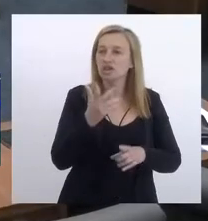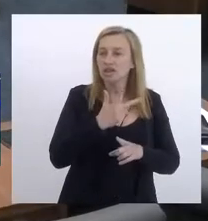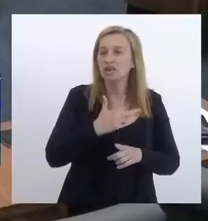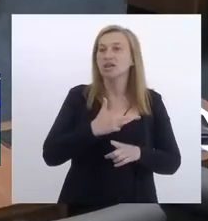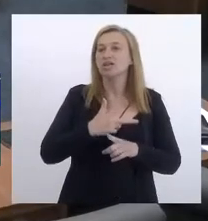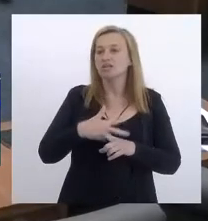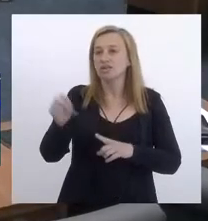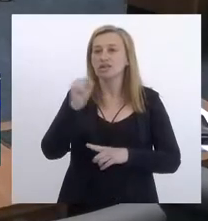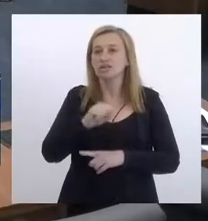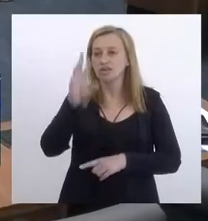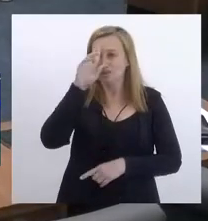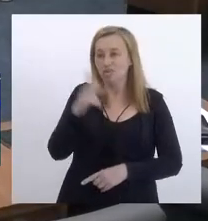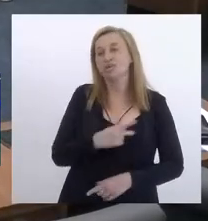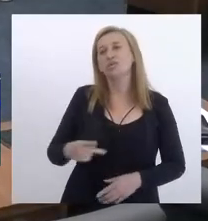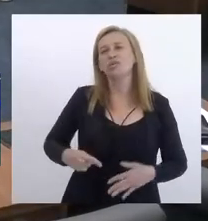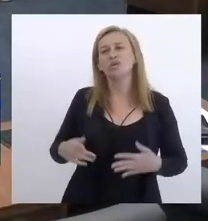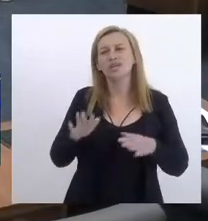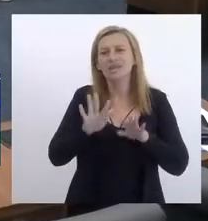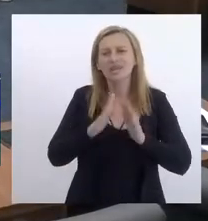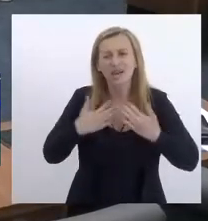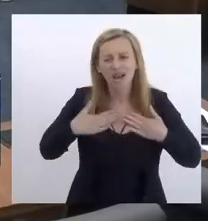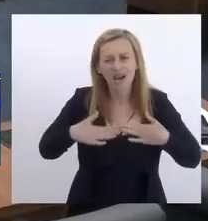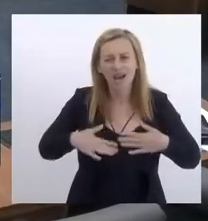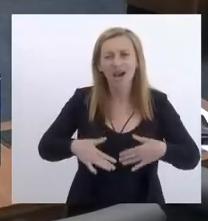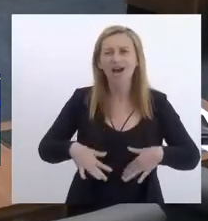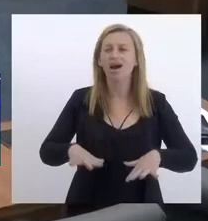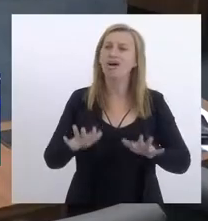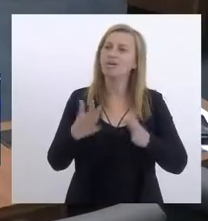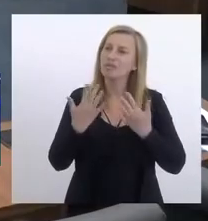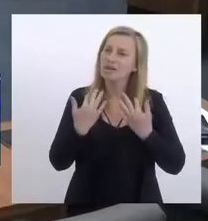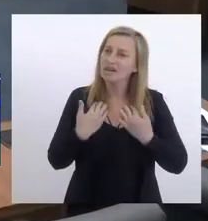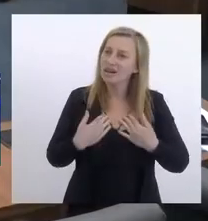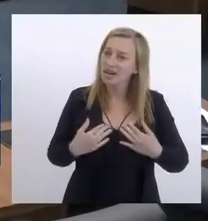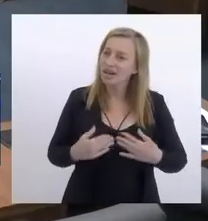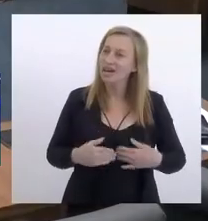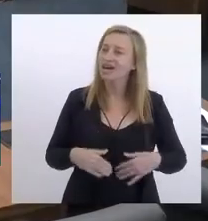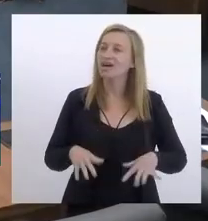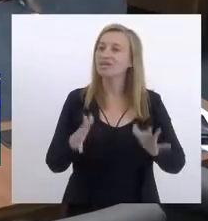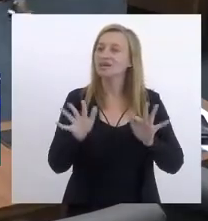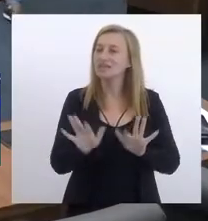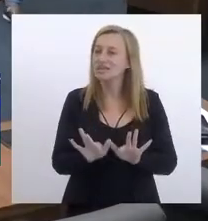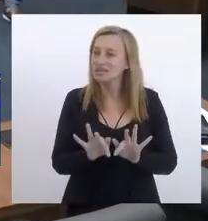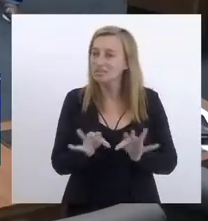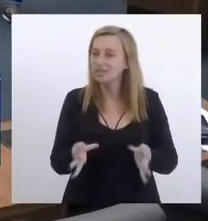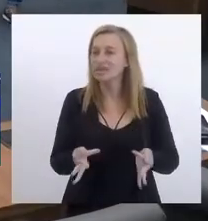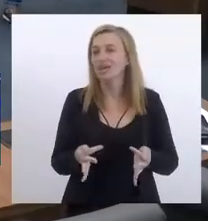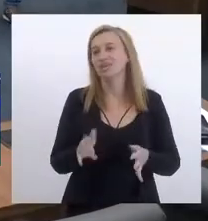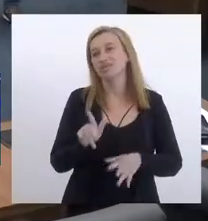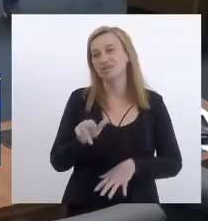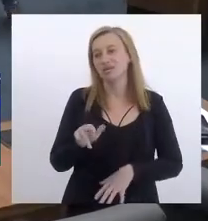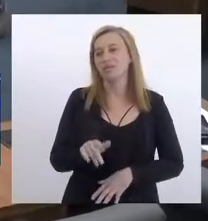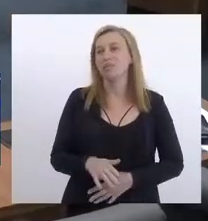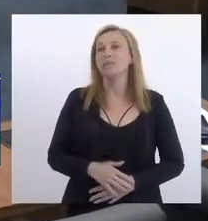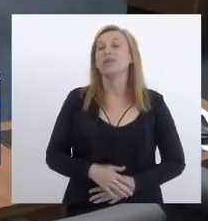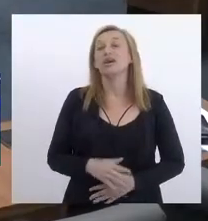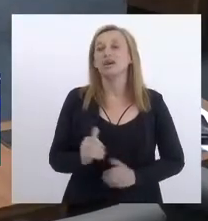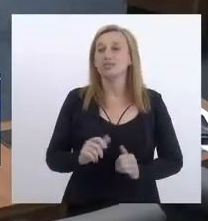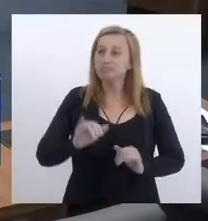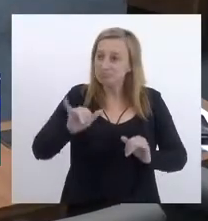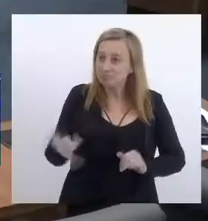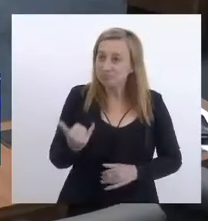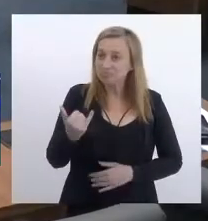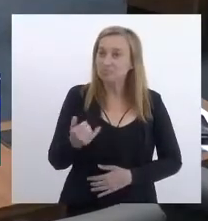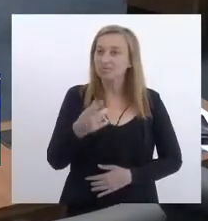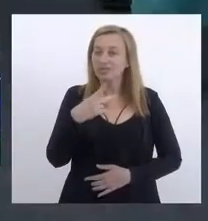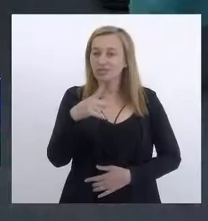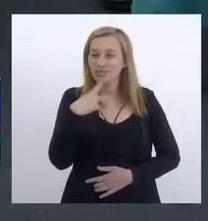presidente. Humildade, meu irmão, humildade. Deixa eu terminar presidente, aqui. Presidente, aproveitando o ensejo que Vossa Excelência está